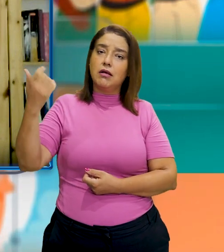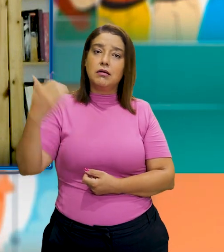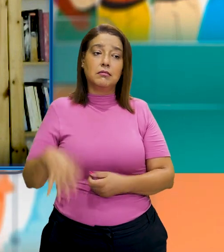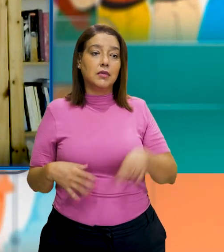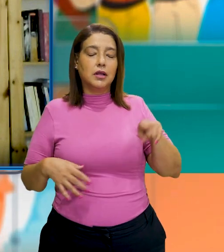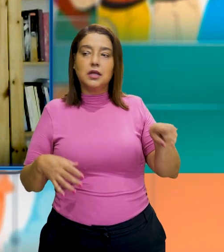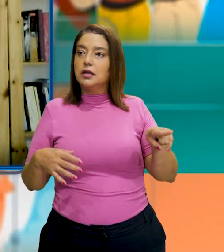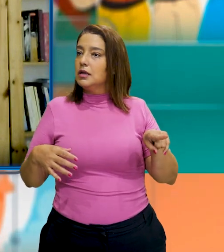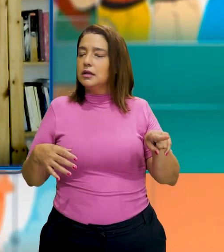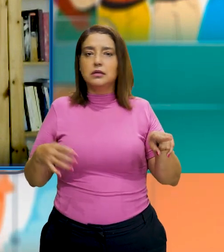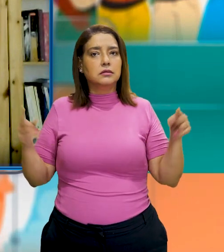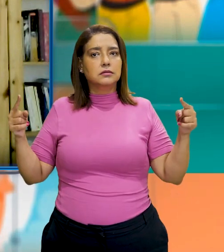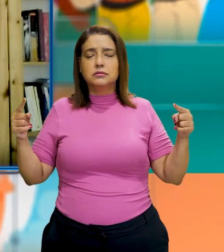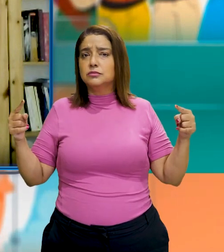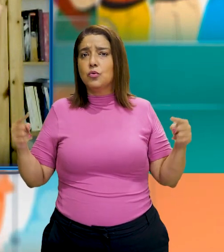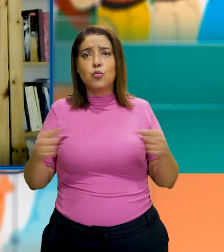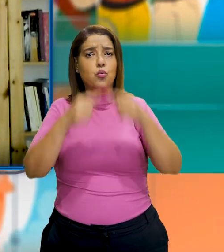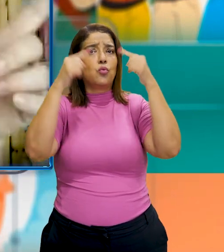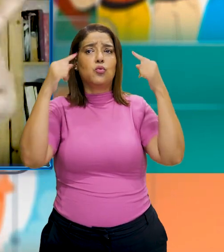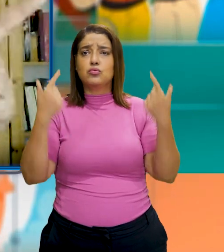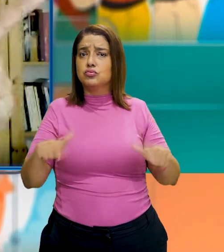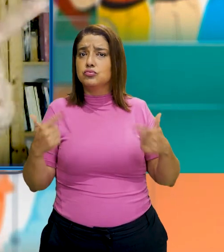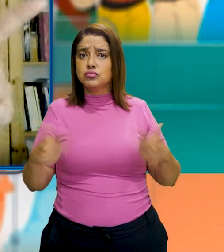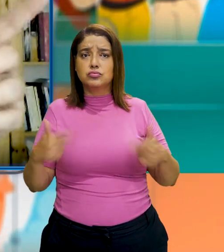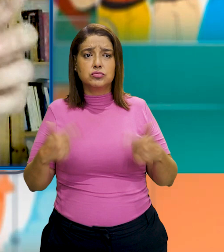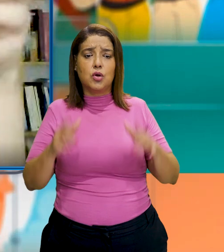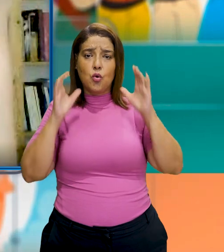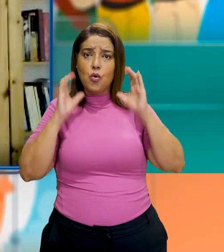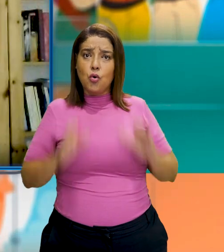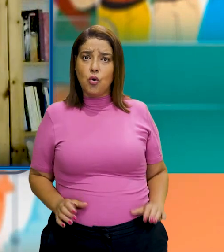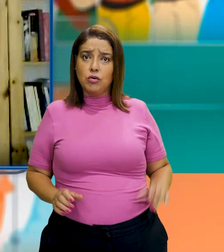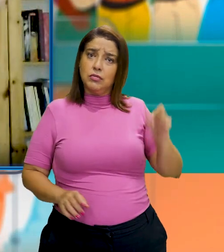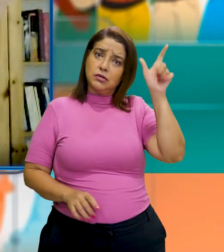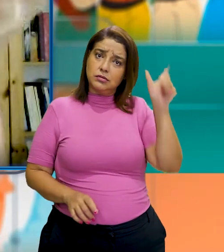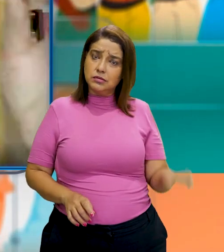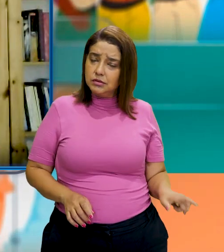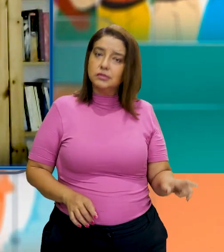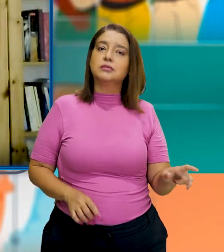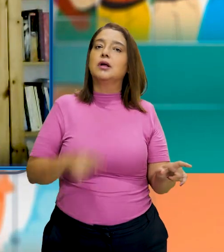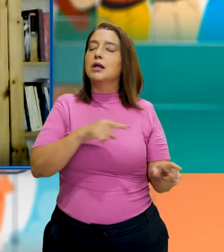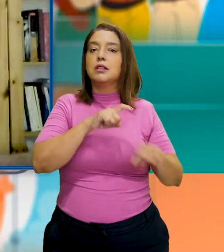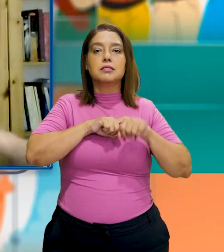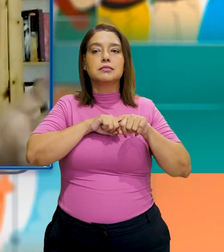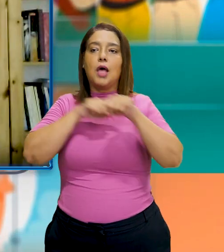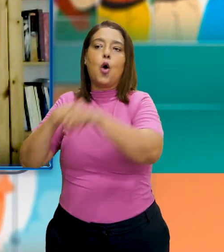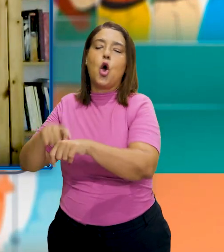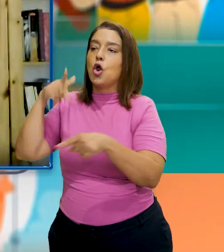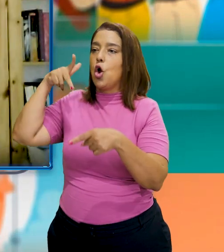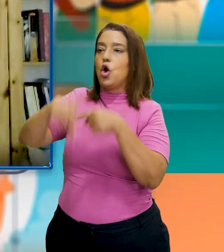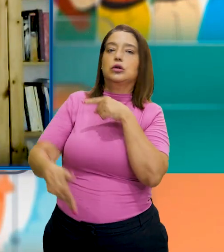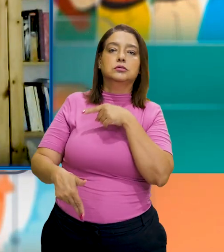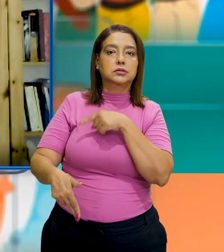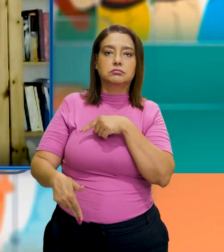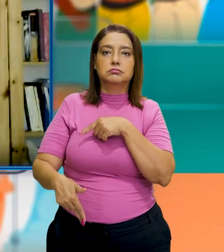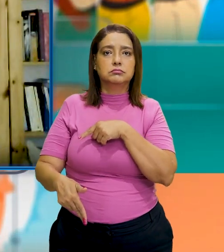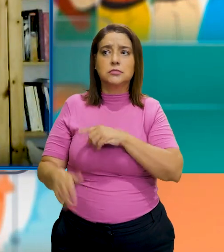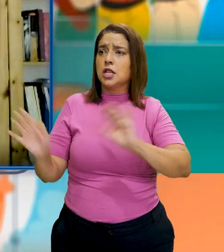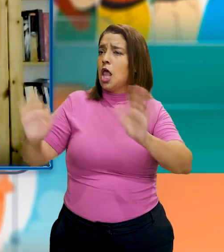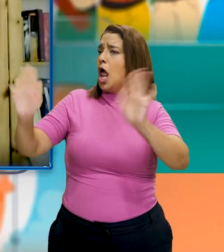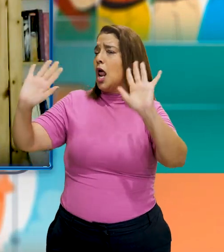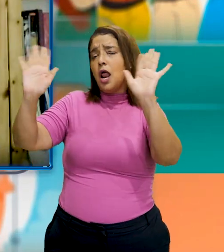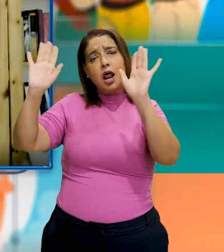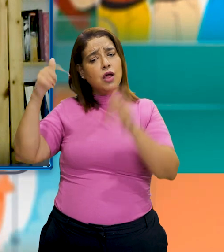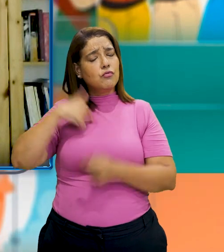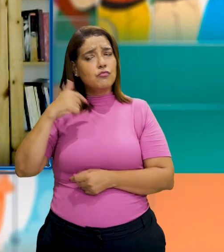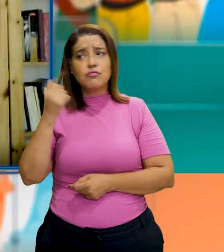e essa versão vai de encontro, né, ao comportamento desse outro sujeito, na hora ele quer interromper. Ele atravessa a